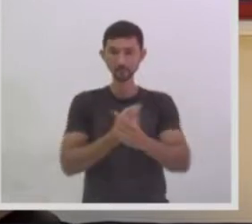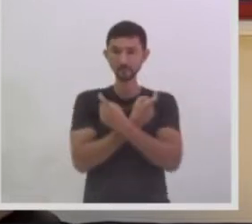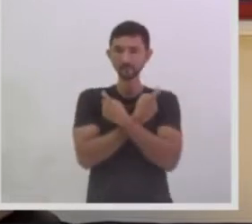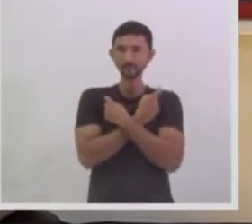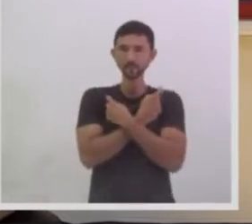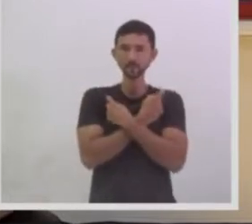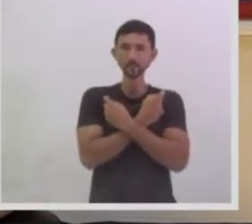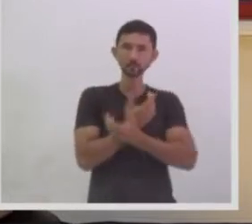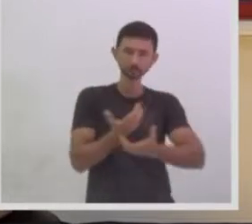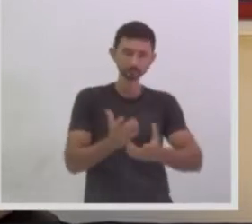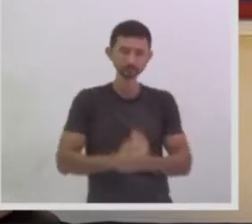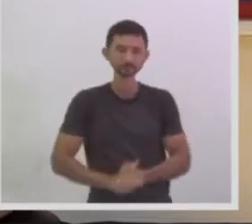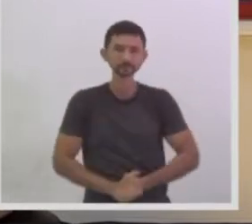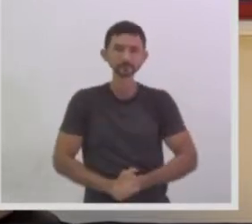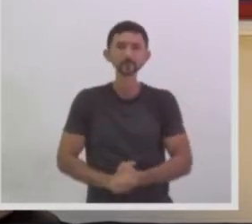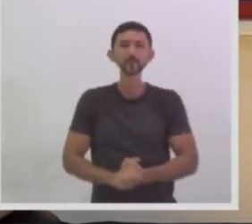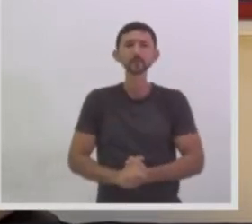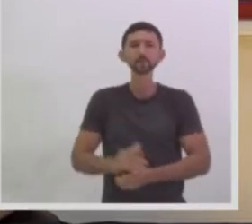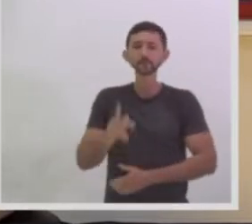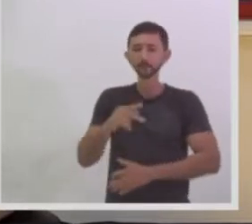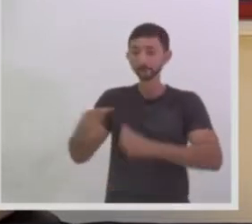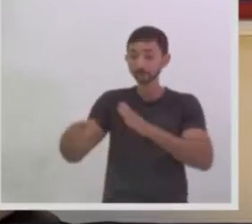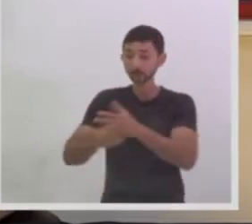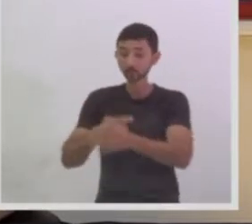diante. Professor,